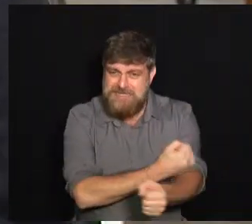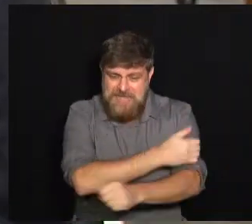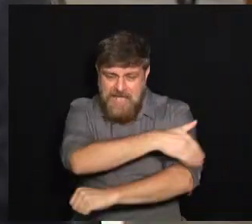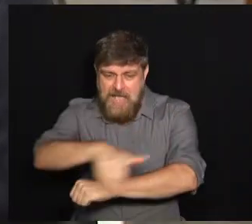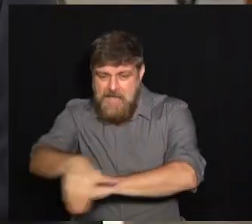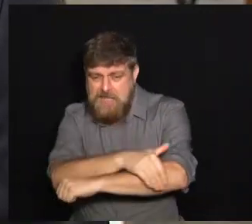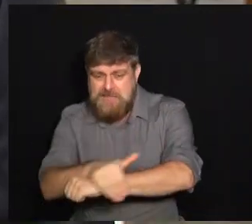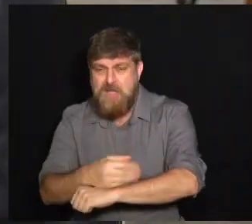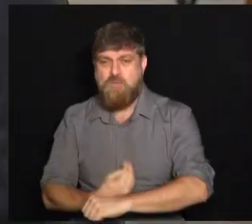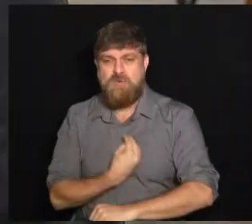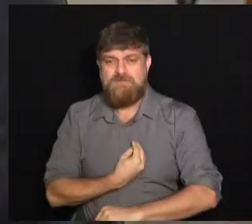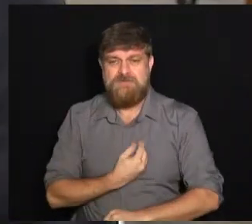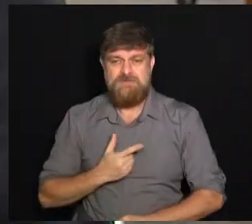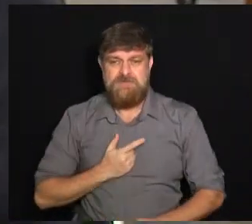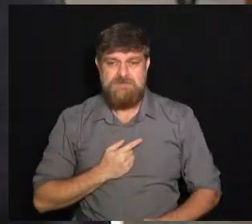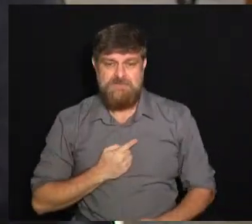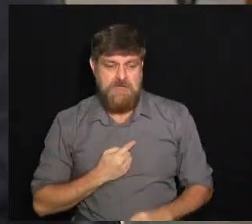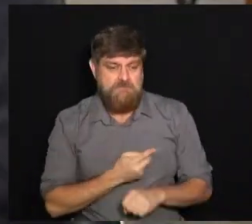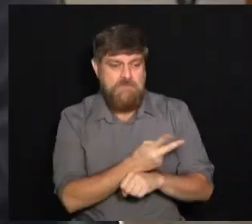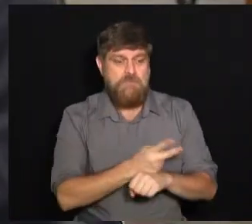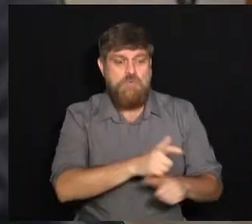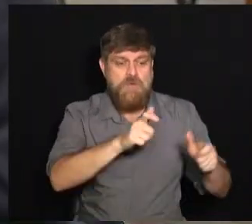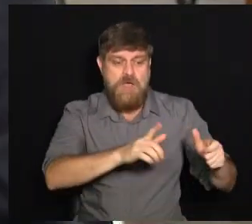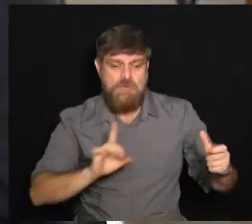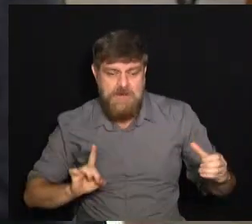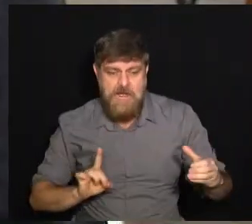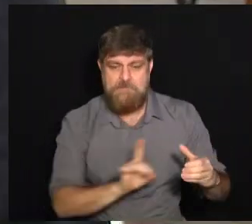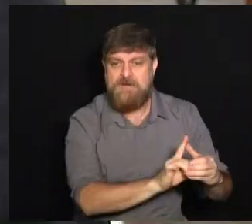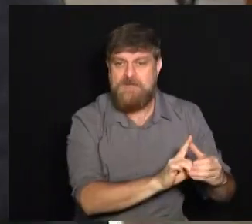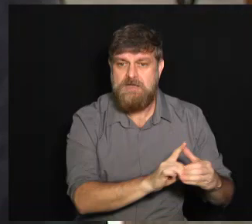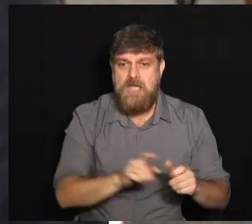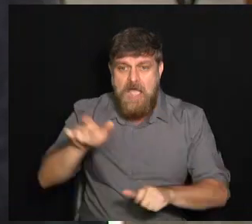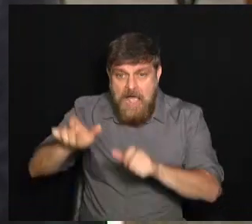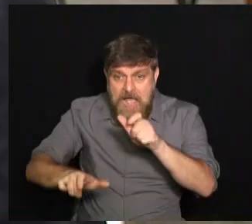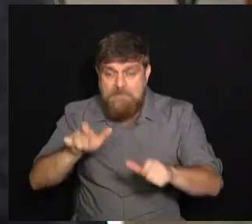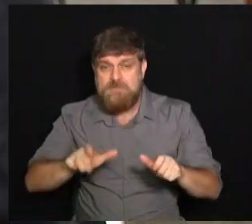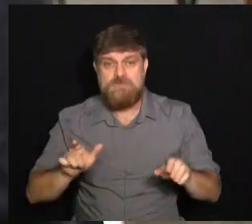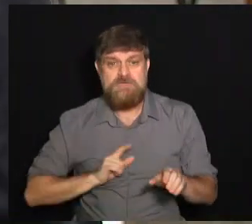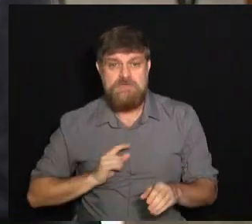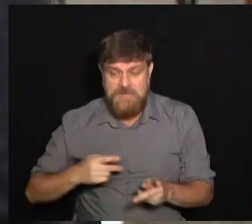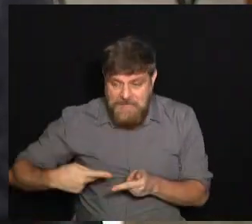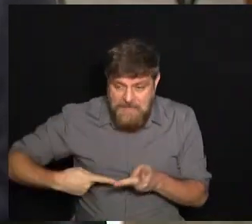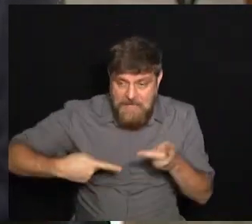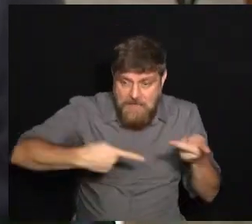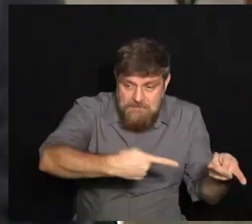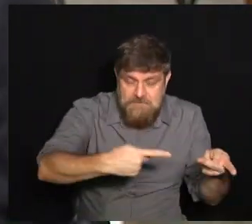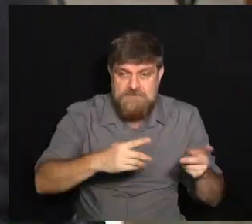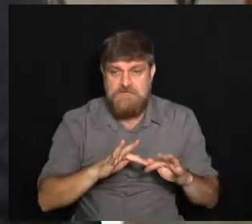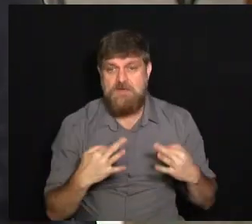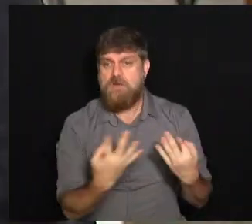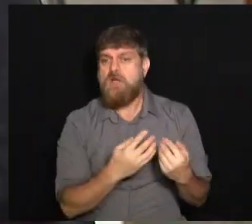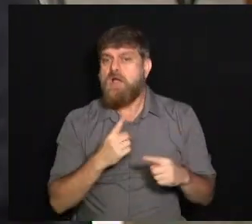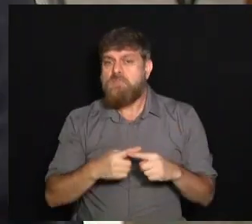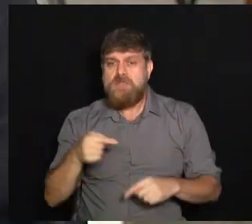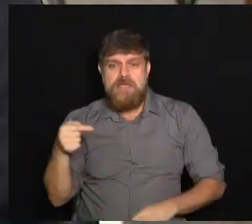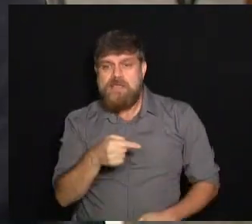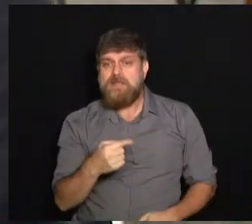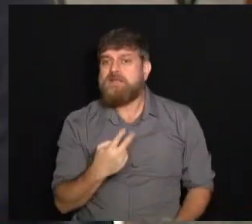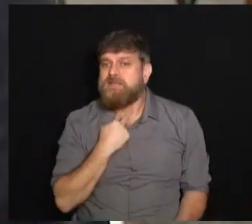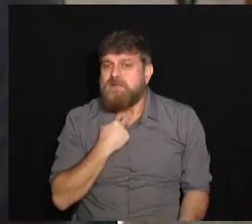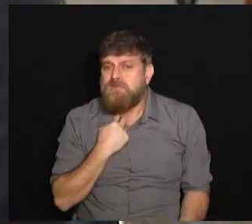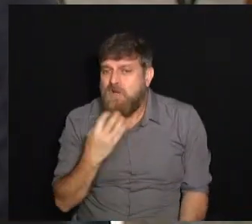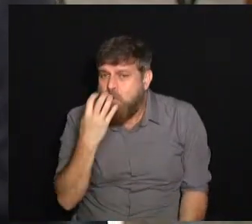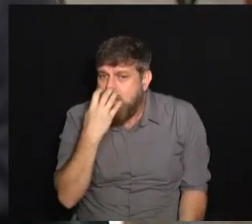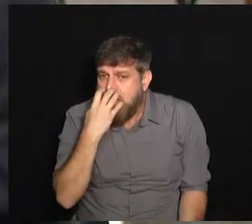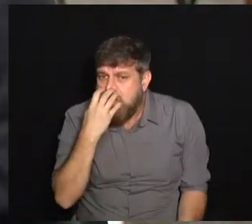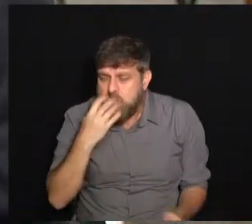drogas, quando buscam um tratamento e os demais dependentes recebem a visita da família, por que eles não podem